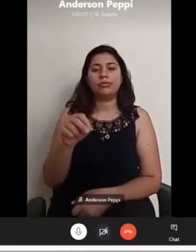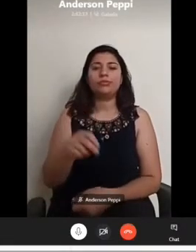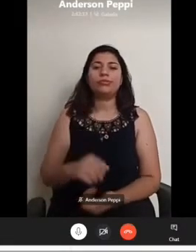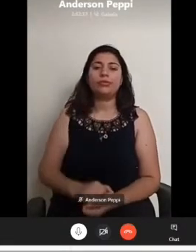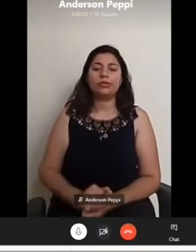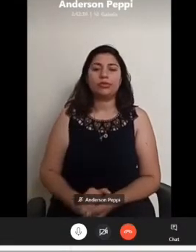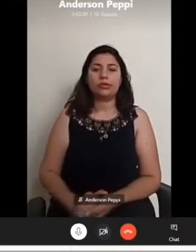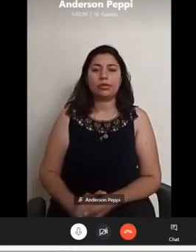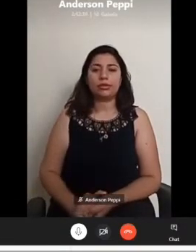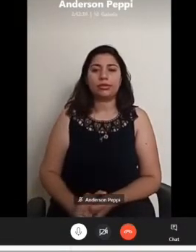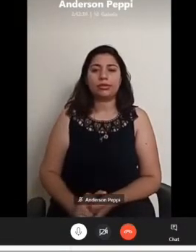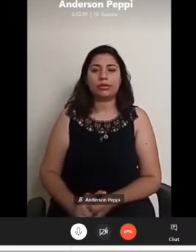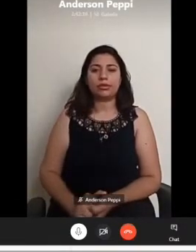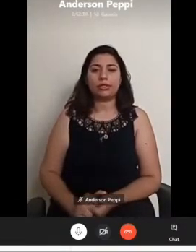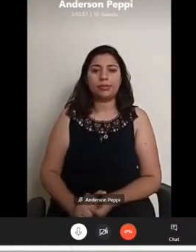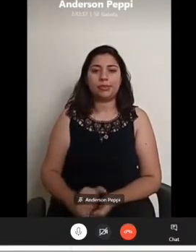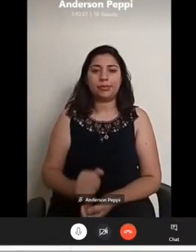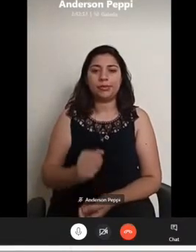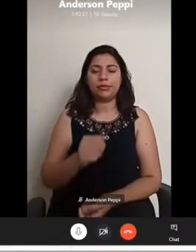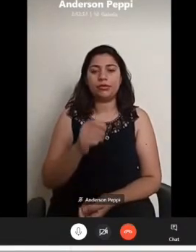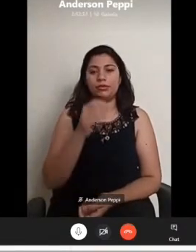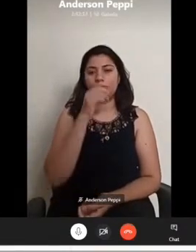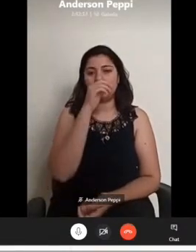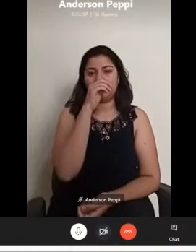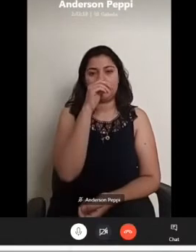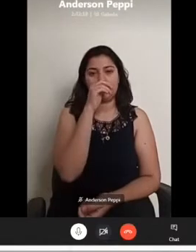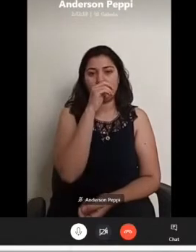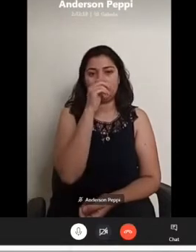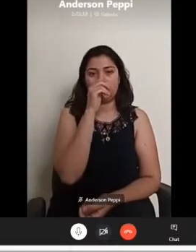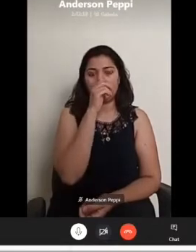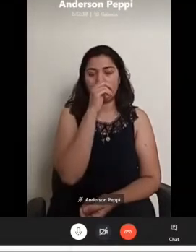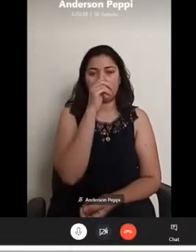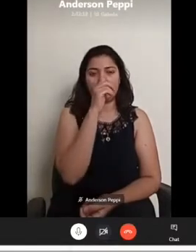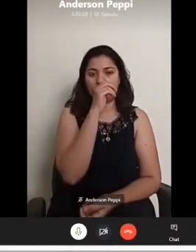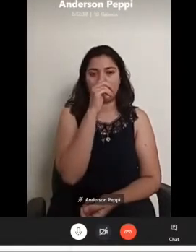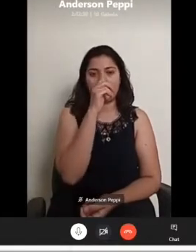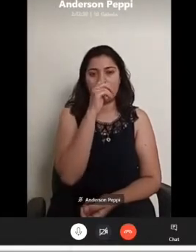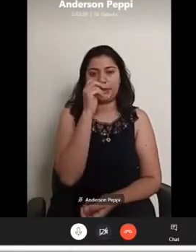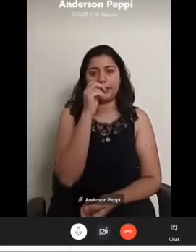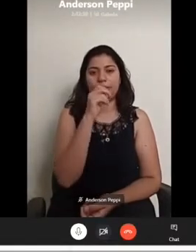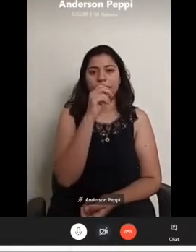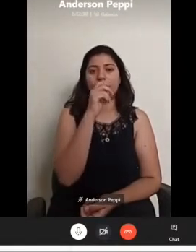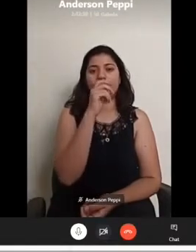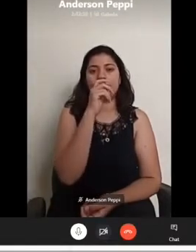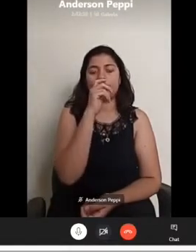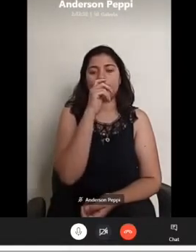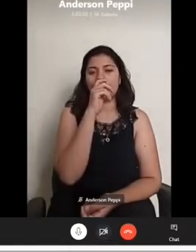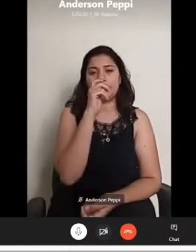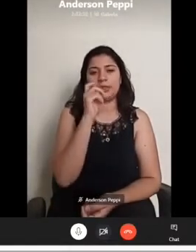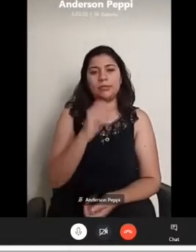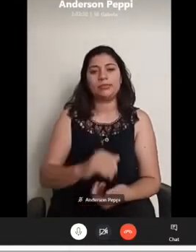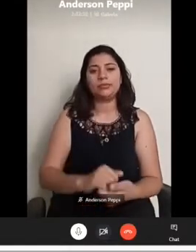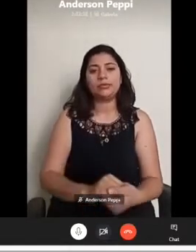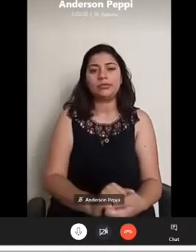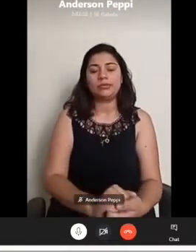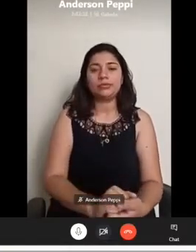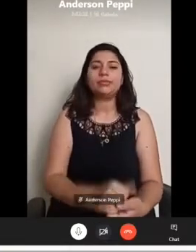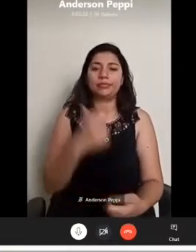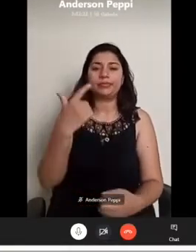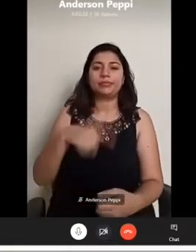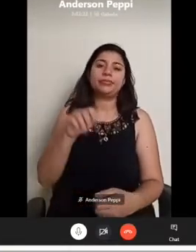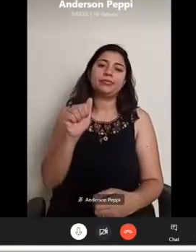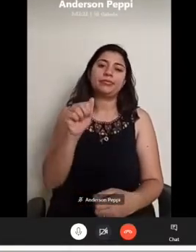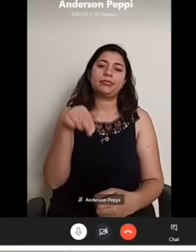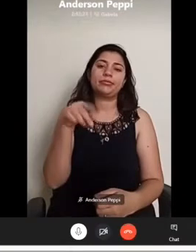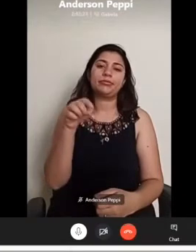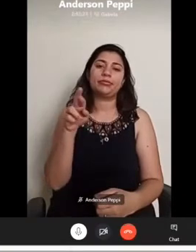Comissão de Constituição, Justiça e Redação. André Rogério Barbosa,